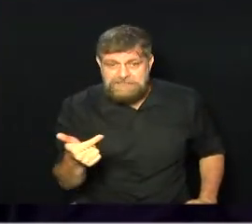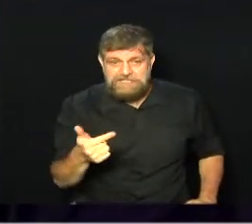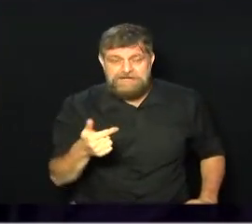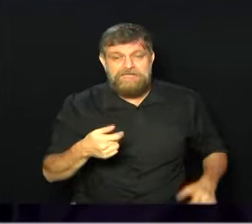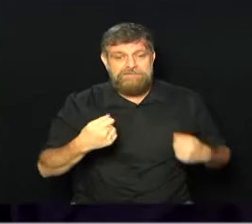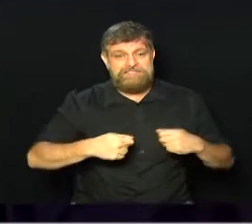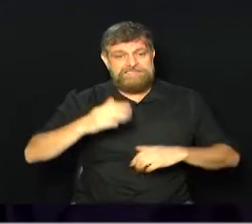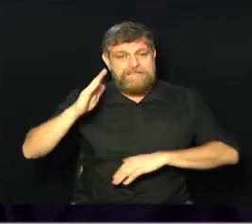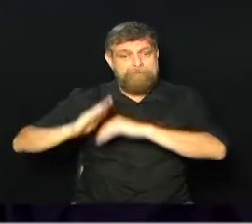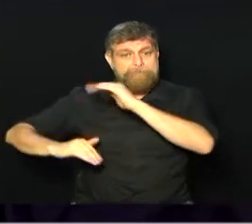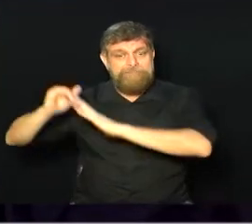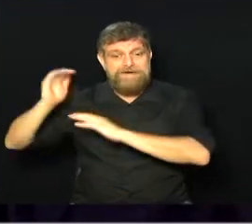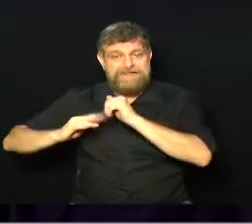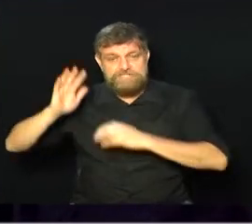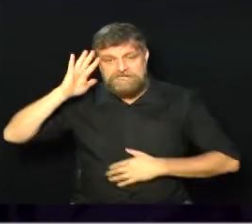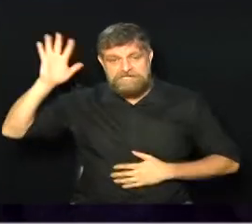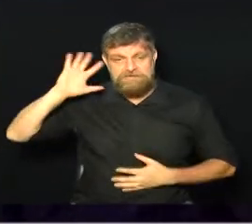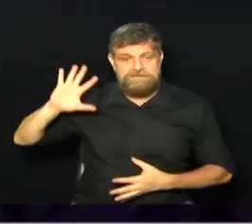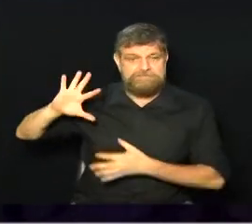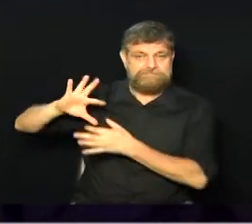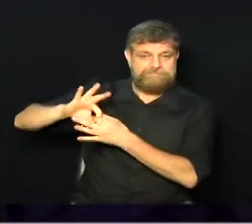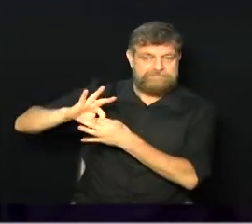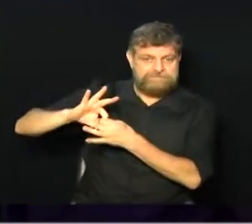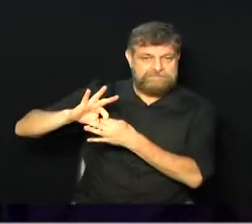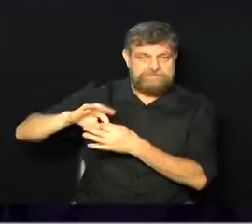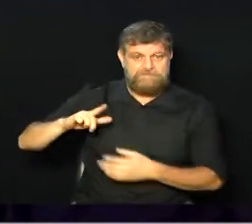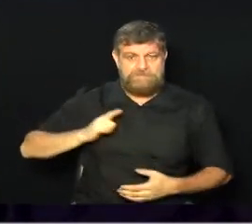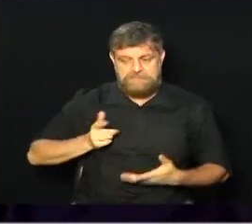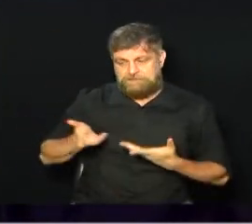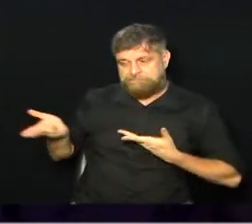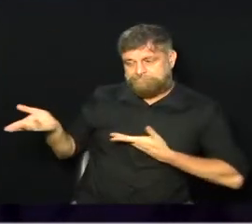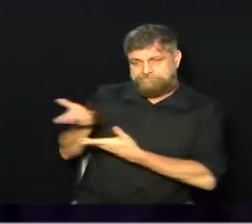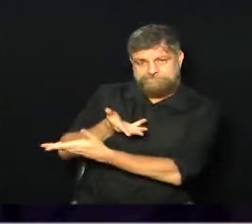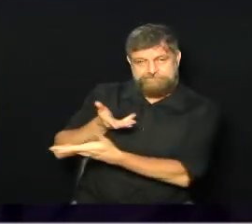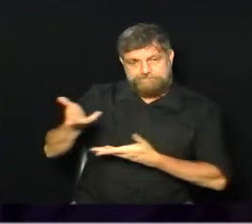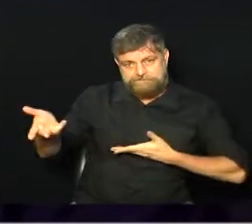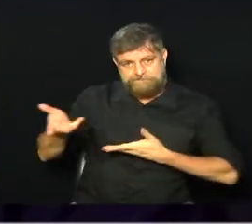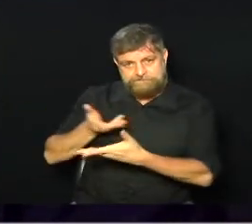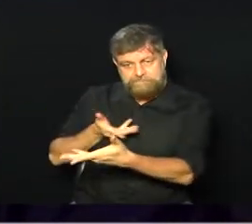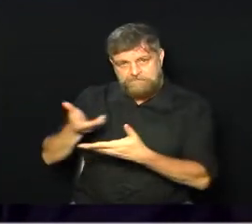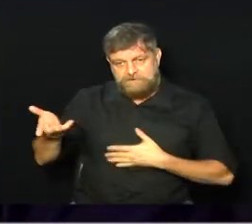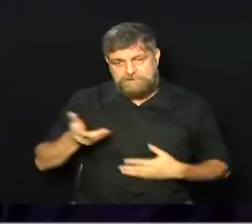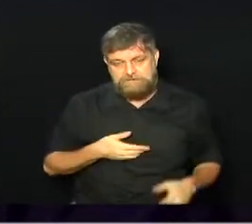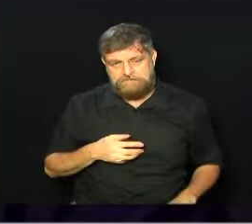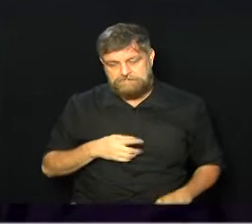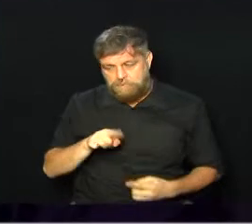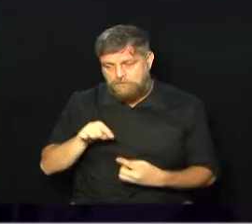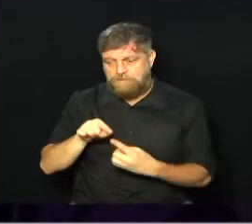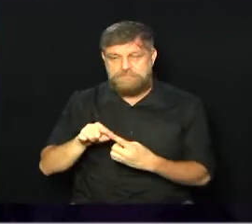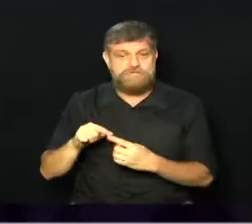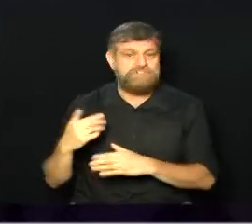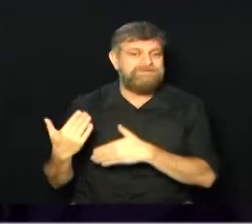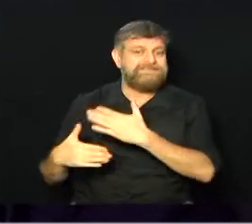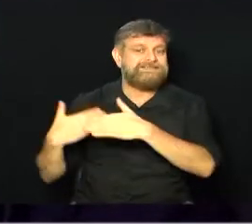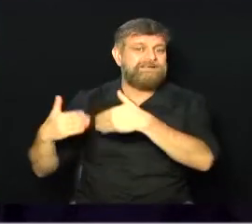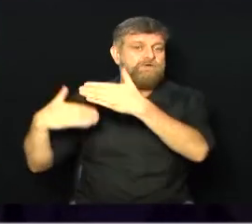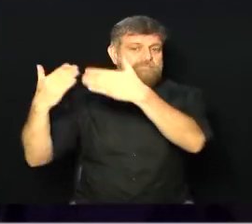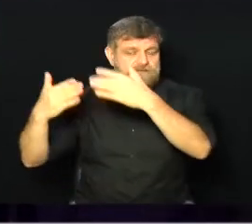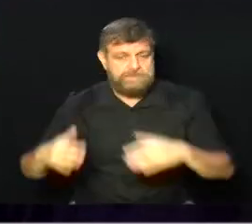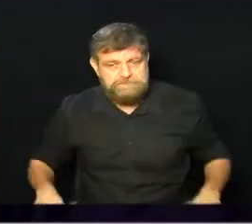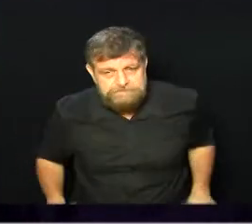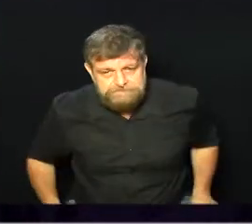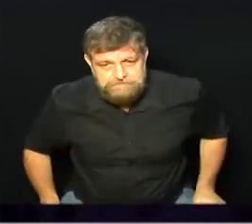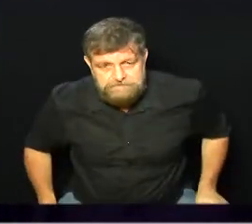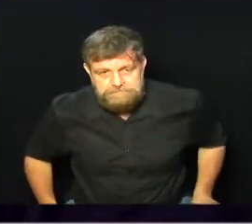experiência de futebol. Eu acho que um tem que aprender com o outro hoje e tentar se desenvolver. Então,